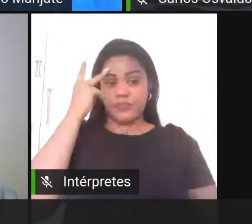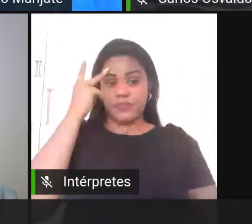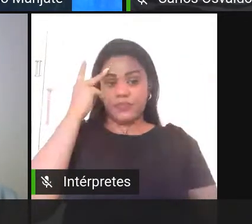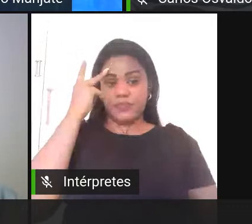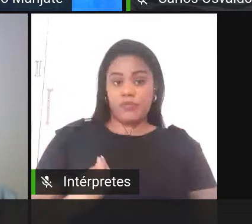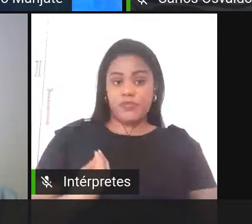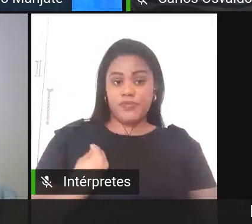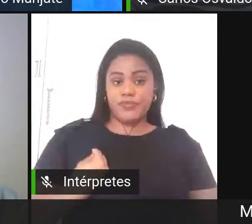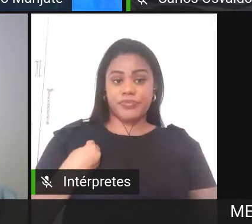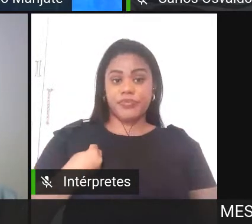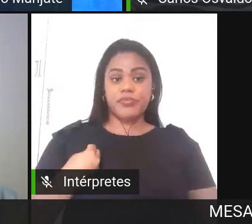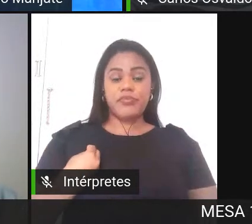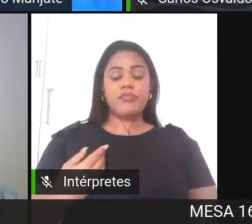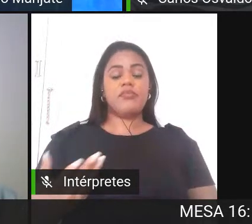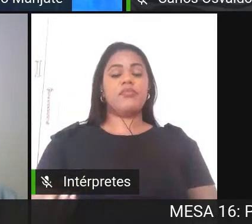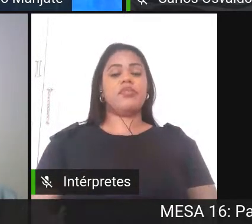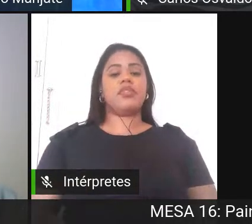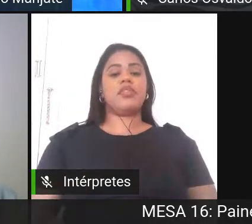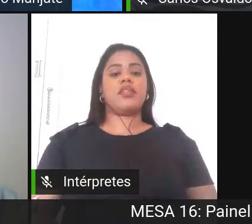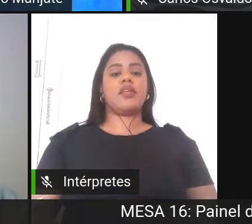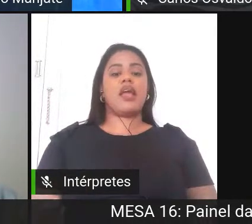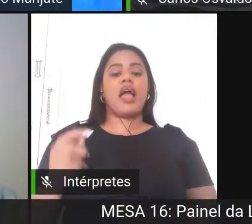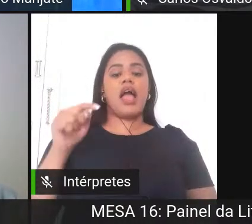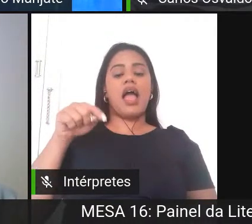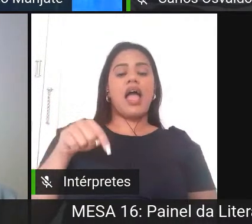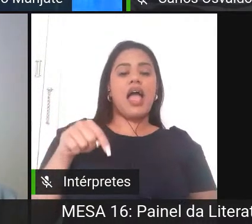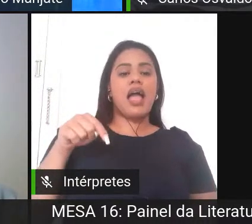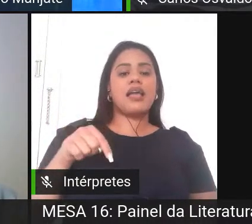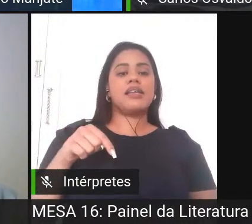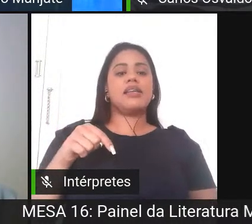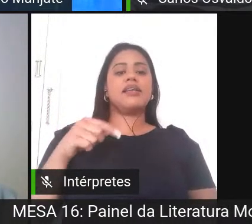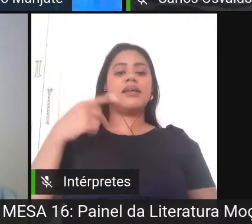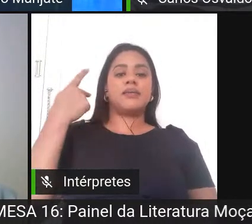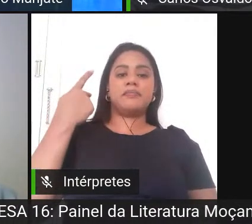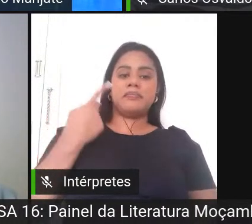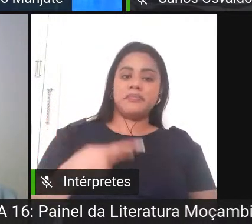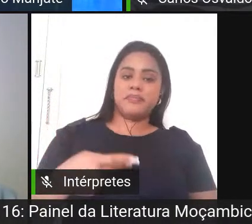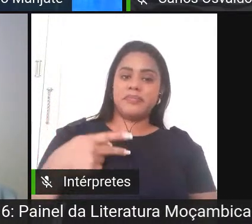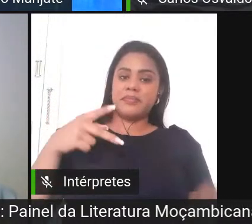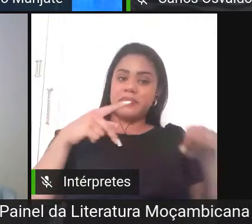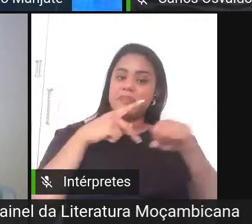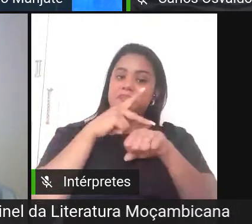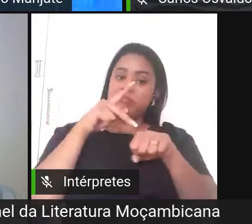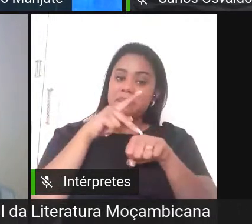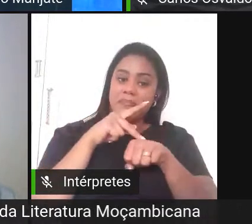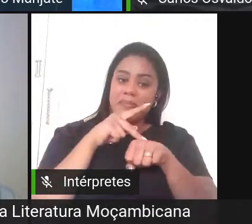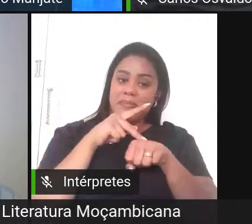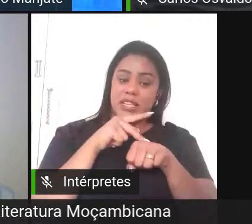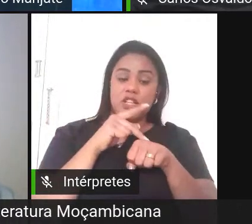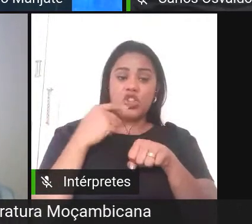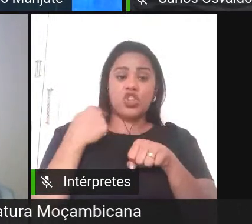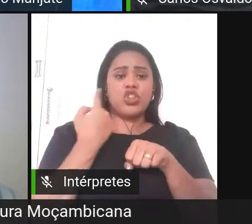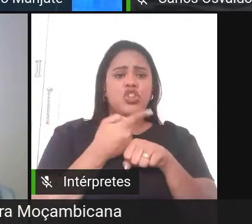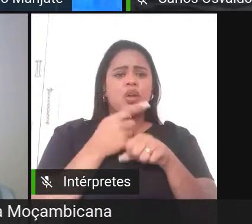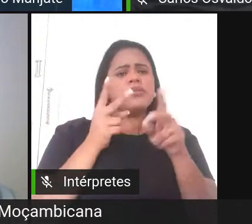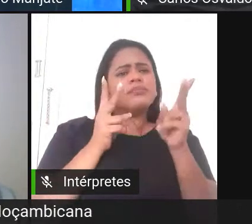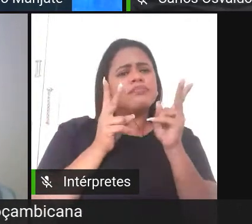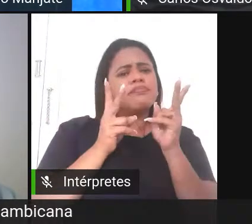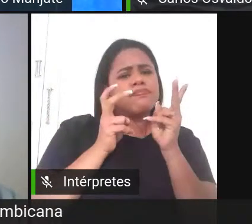nossa pátria, para que as pessoas percebam, para que nós mesmos, como fazedores da arte e da escrita,